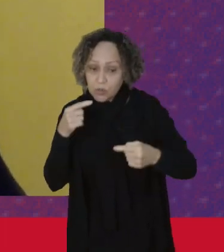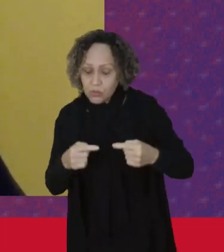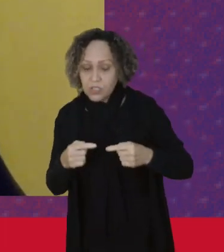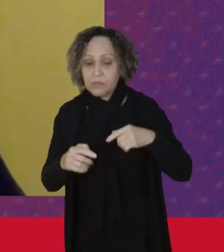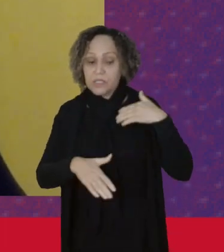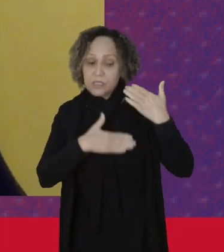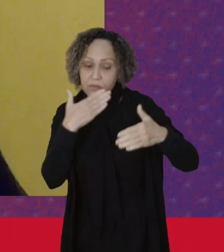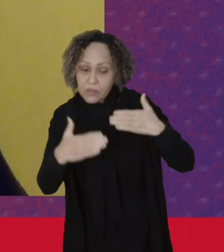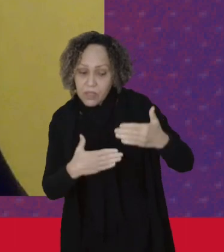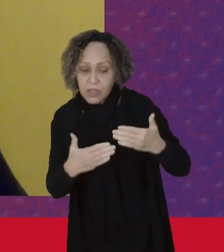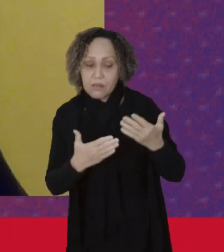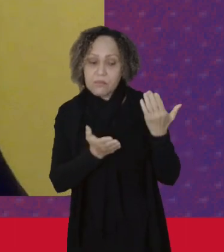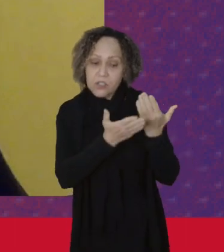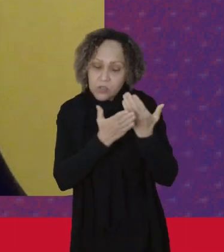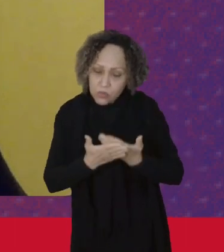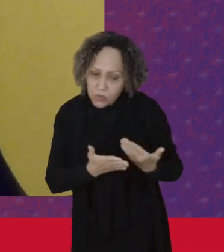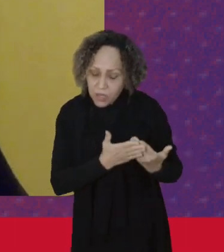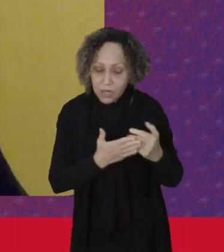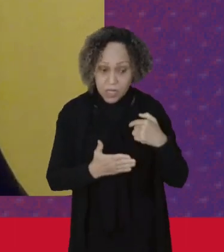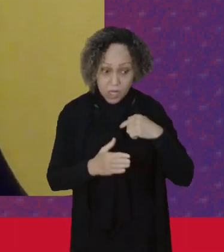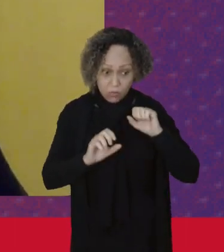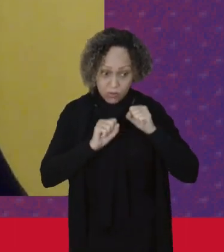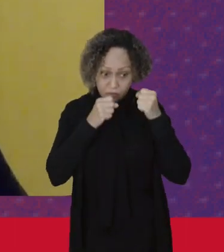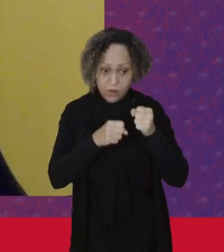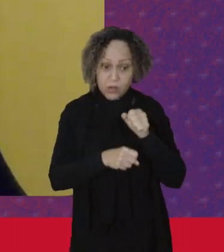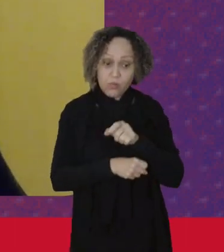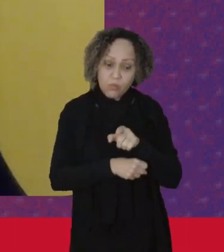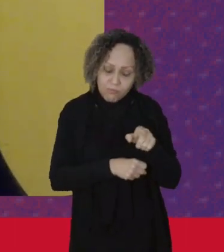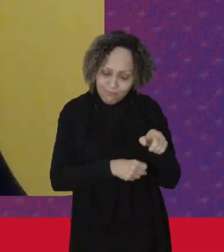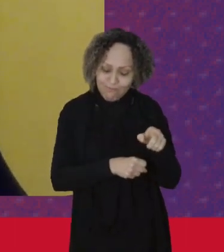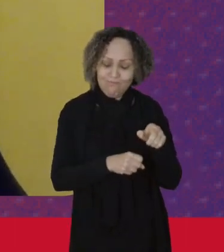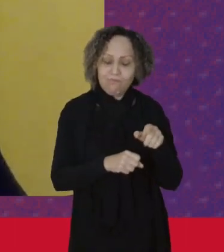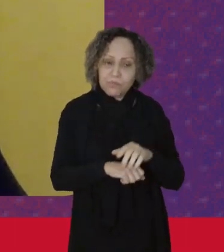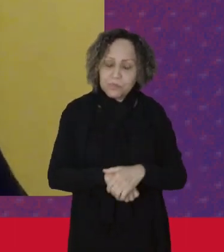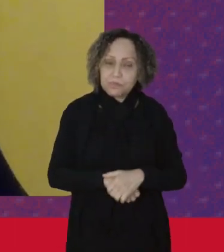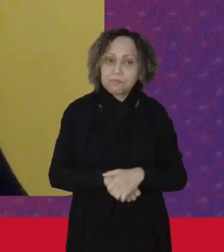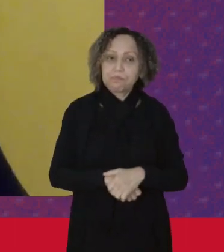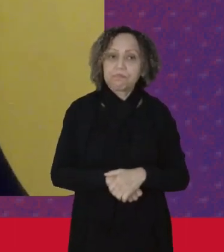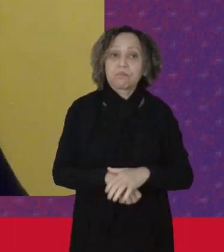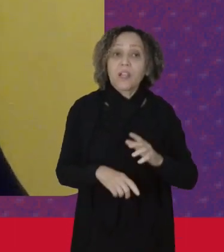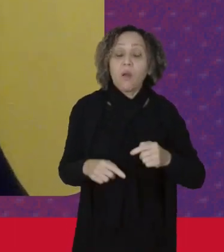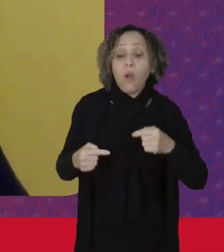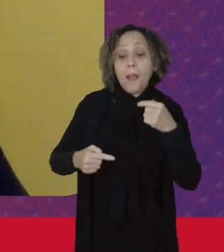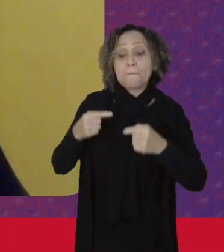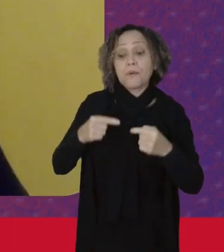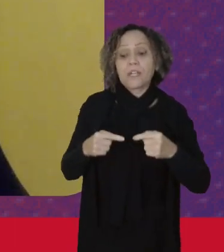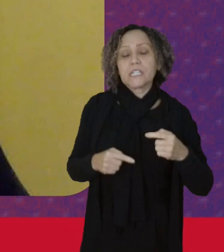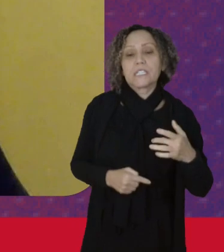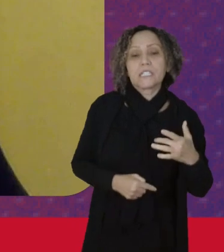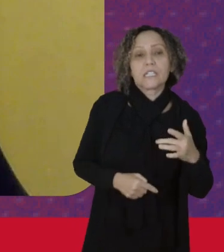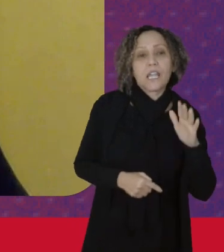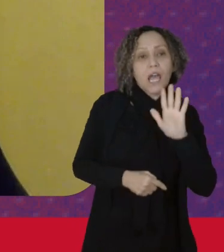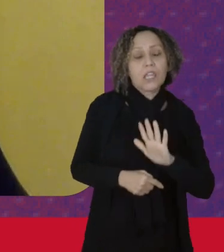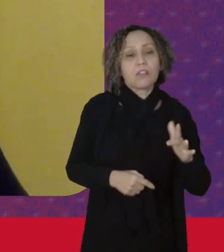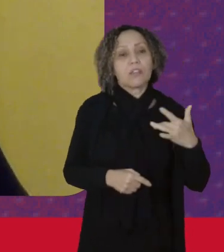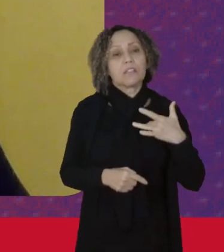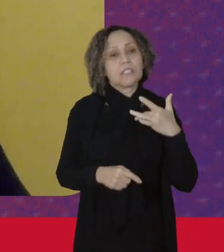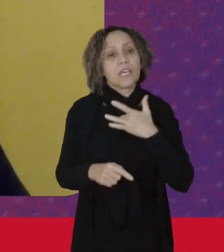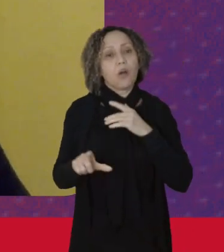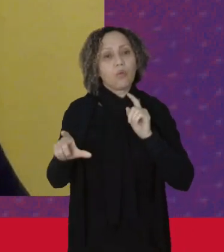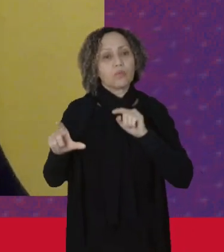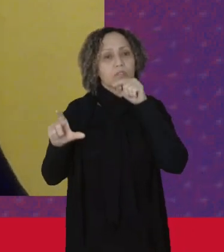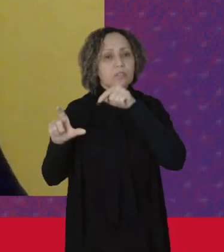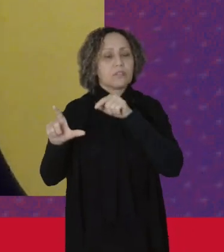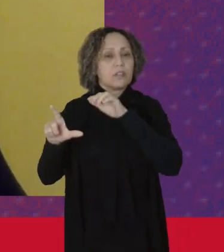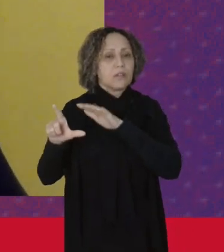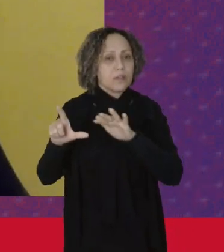seus estudos. Eu defendo isso. E a Política Nacional de Saúde Integral à população LGBT, ou